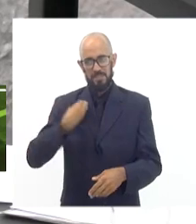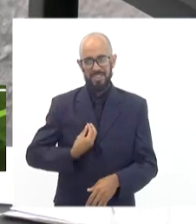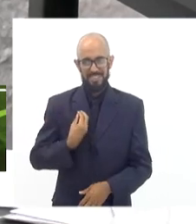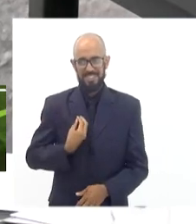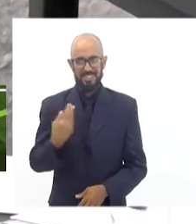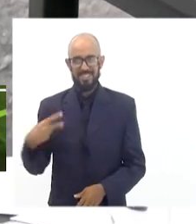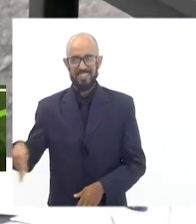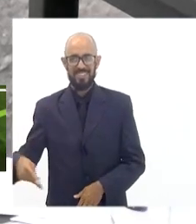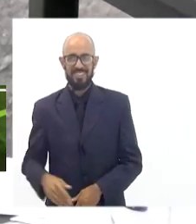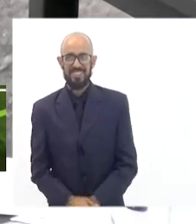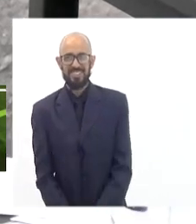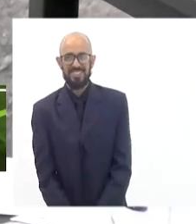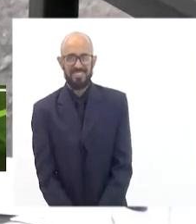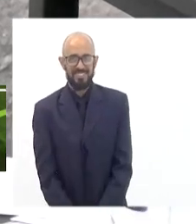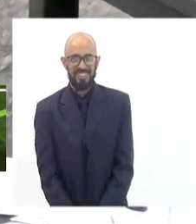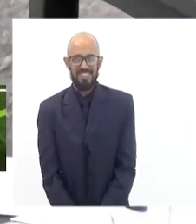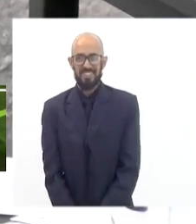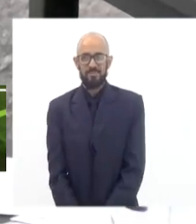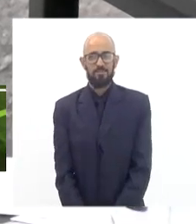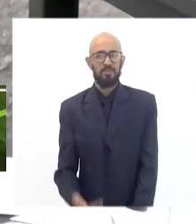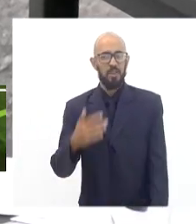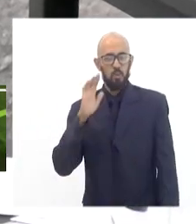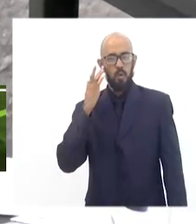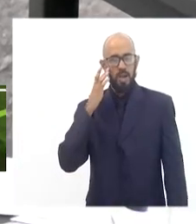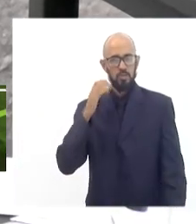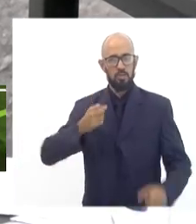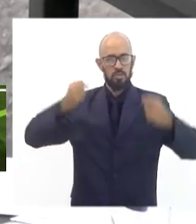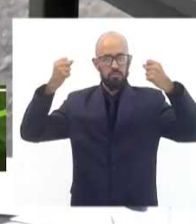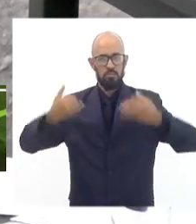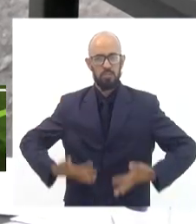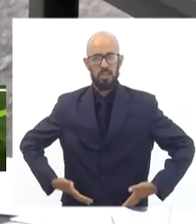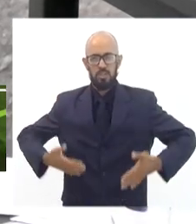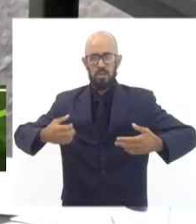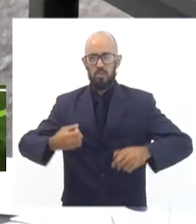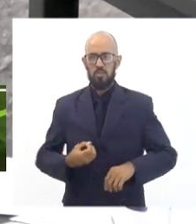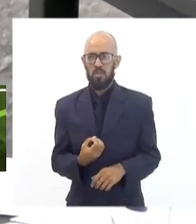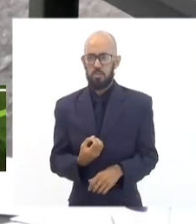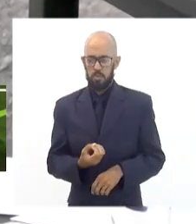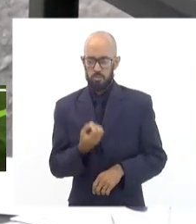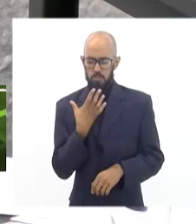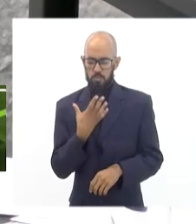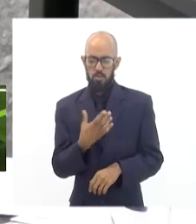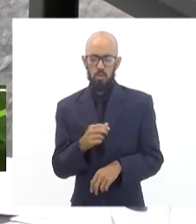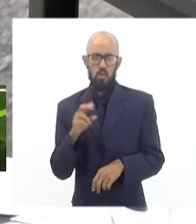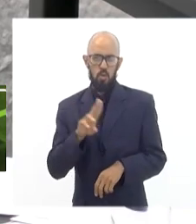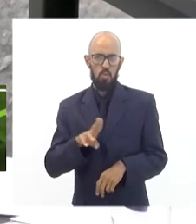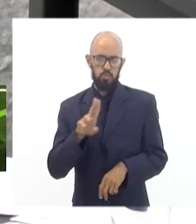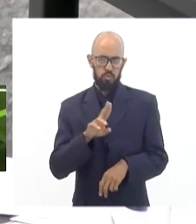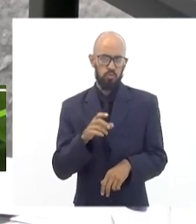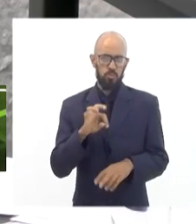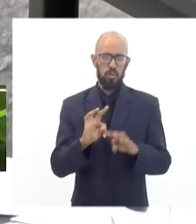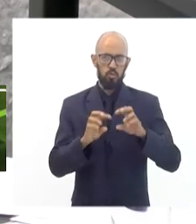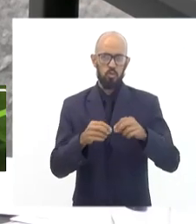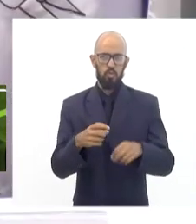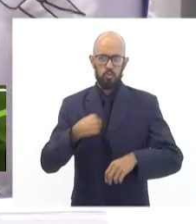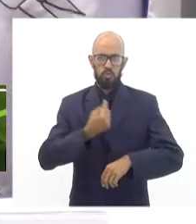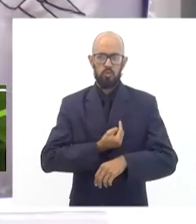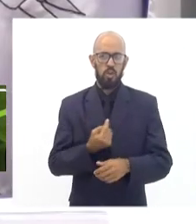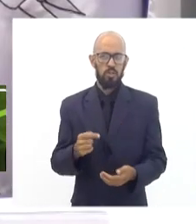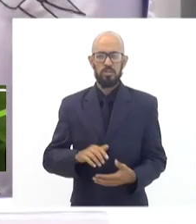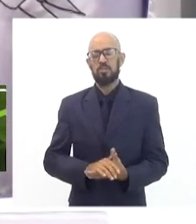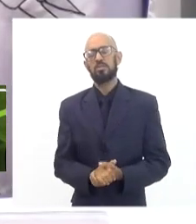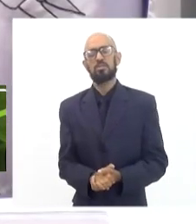presença dele eu acho que a exposição foi extremamente útil para todos nós